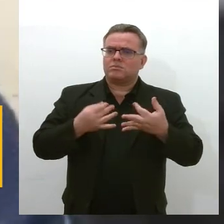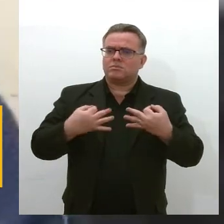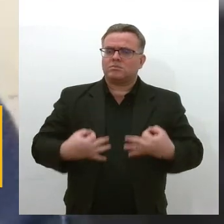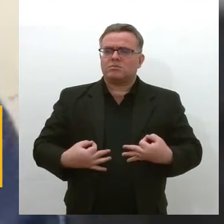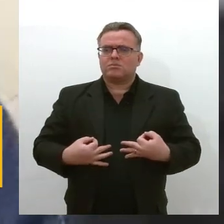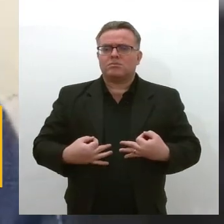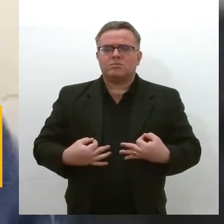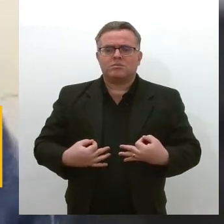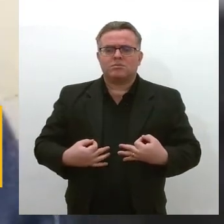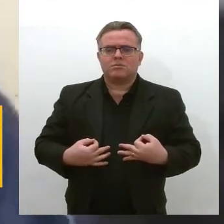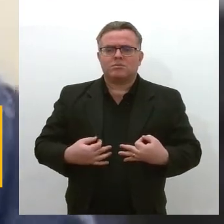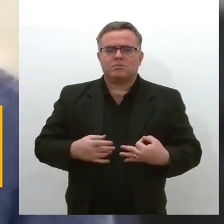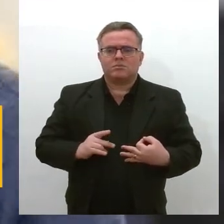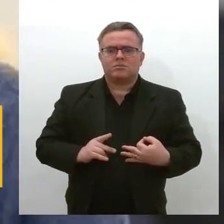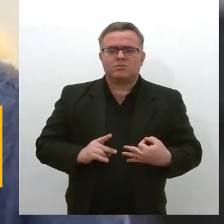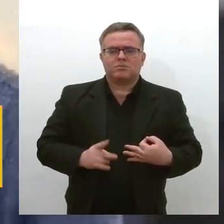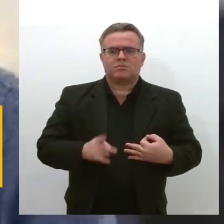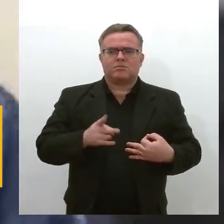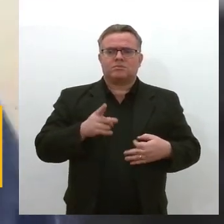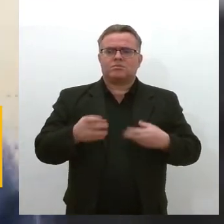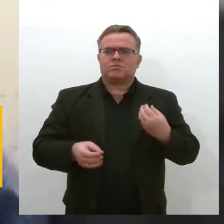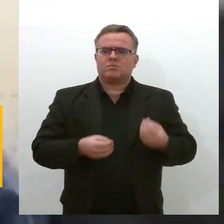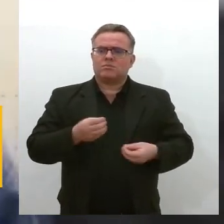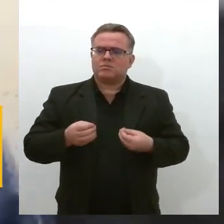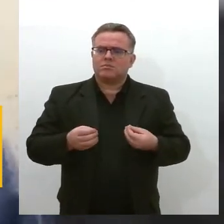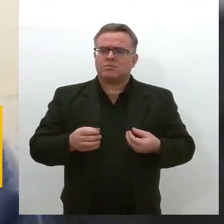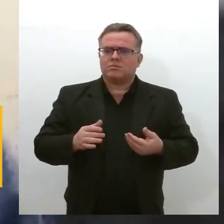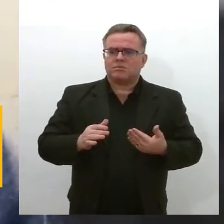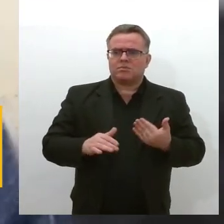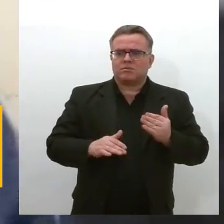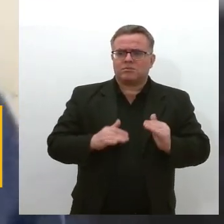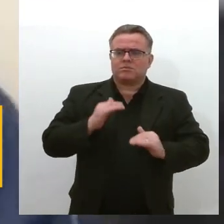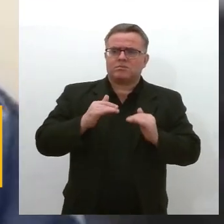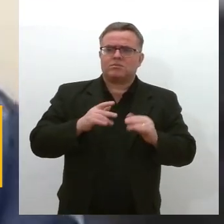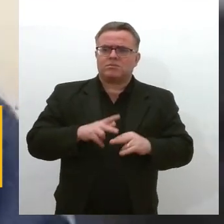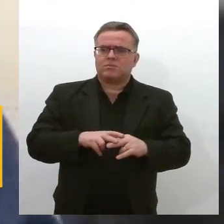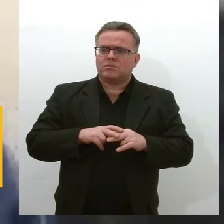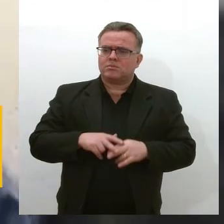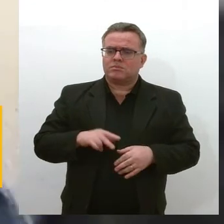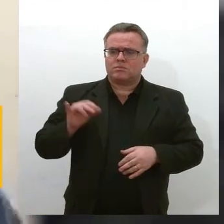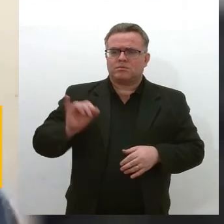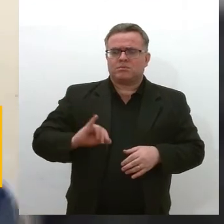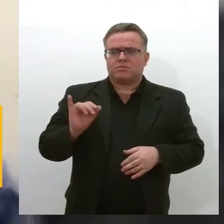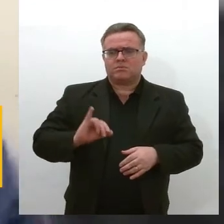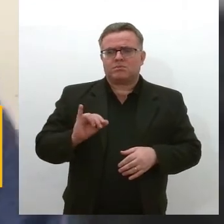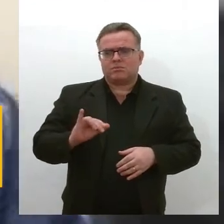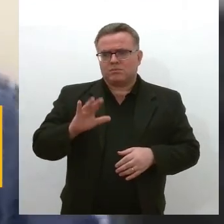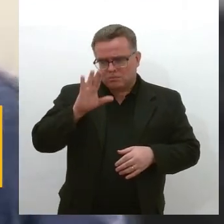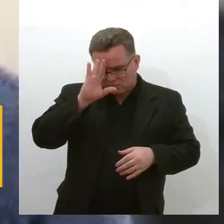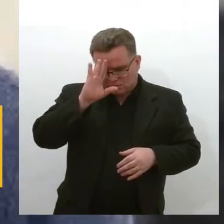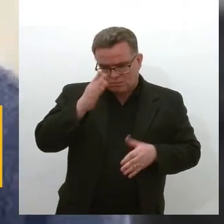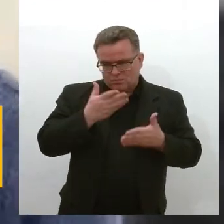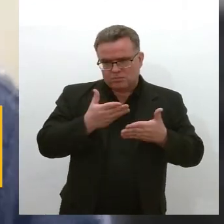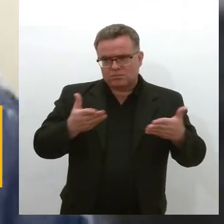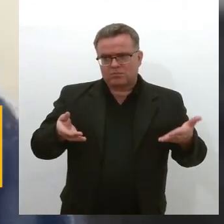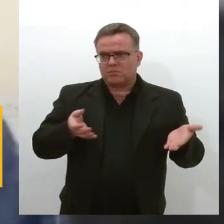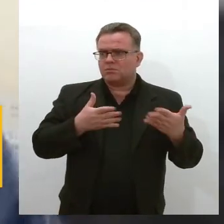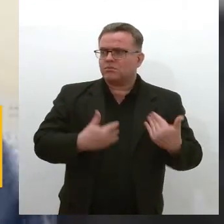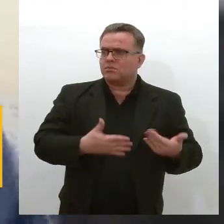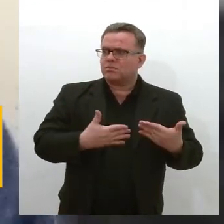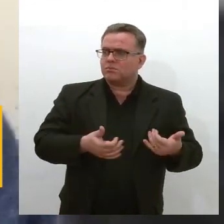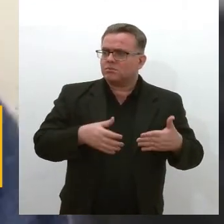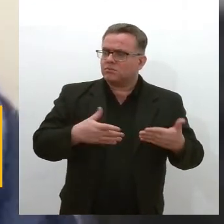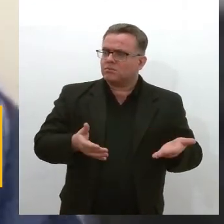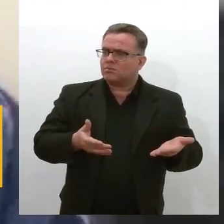pouco penoso por conta do avançar da doença. Por isso que é muito importante, principalmente em jovens, por exemplo, o